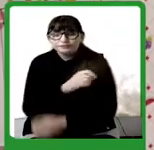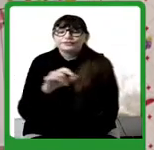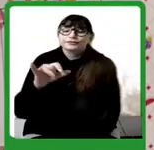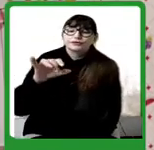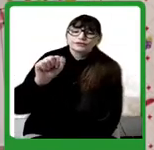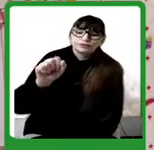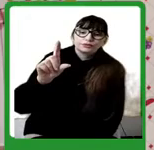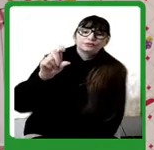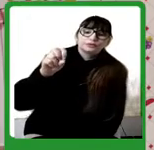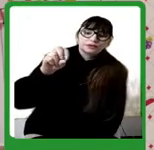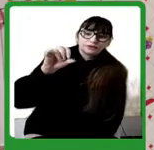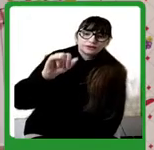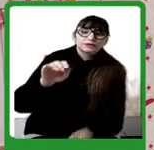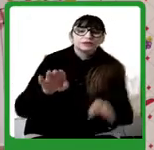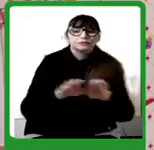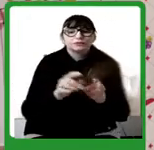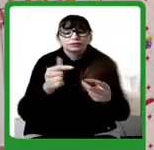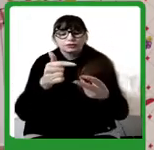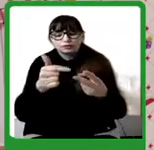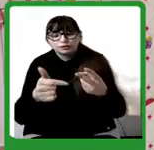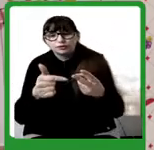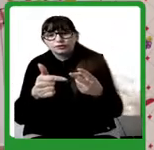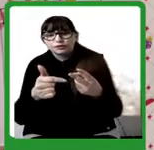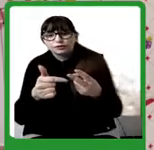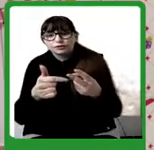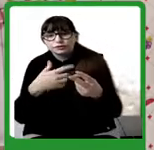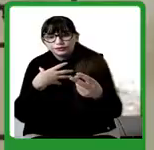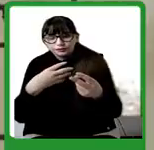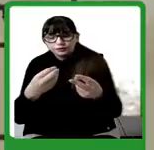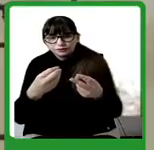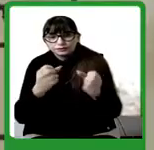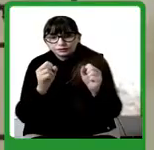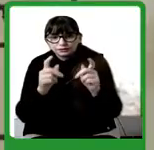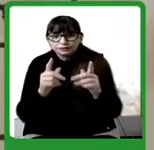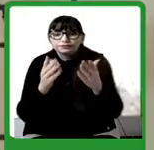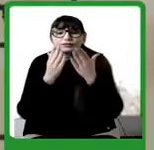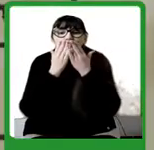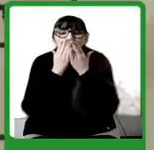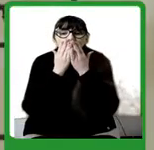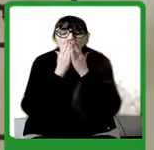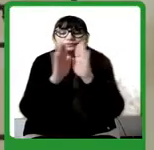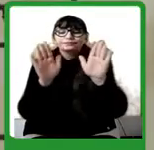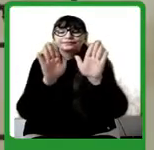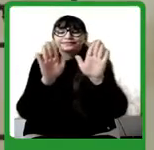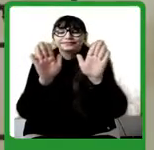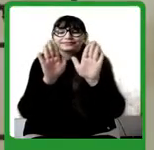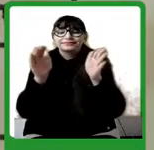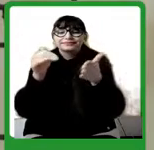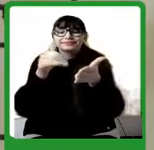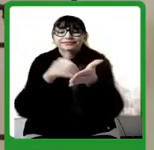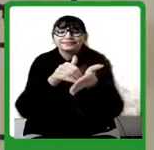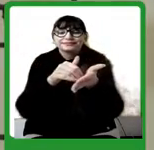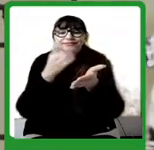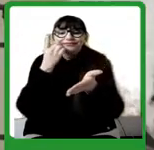outros dois guri. Pro Rudy e pro Guigo. Rudy pro Guigo. Vou mandar. Tchau, gente. Fiquem com Deus. Até a próxima. Tchau, tchau. Valeu.